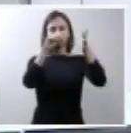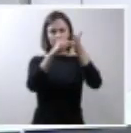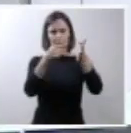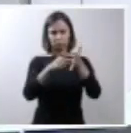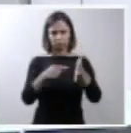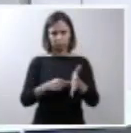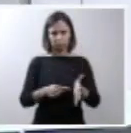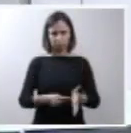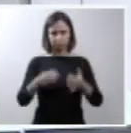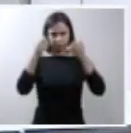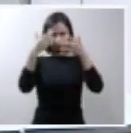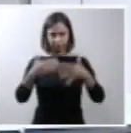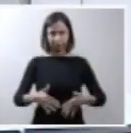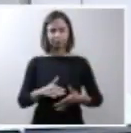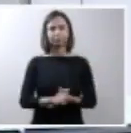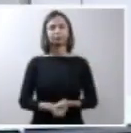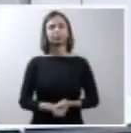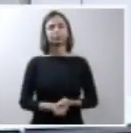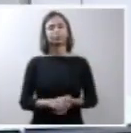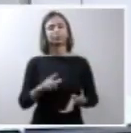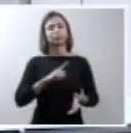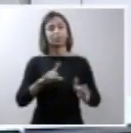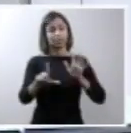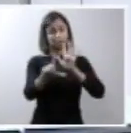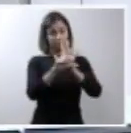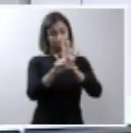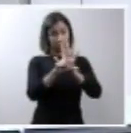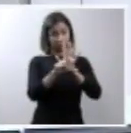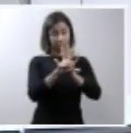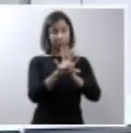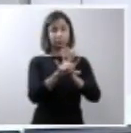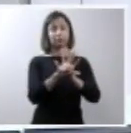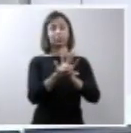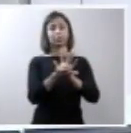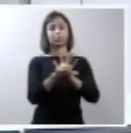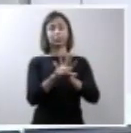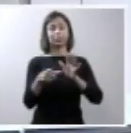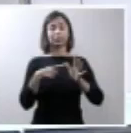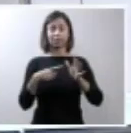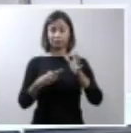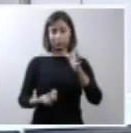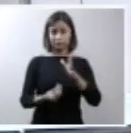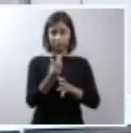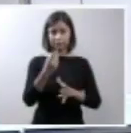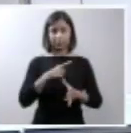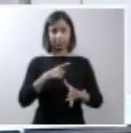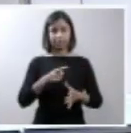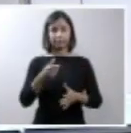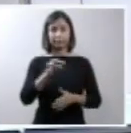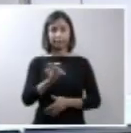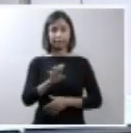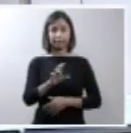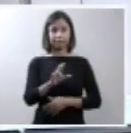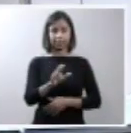considerações a lei que rege os transplantes a lei